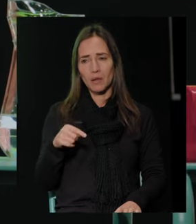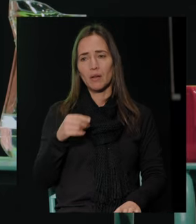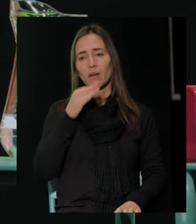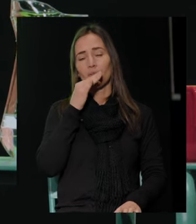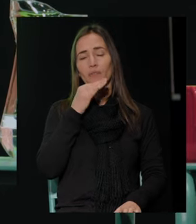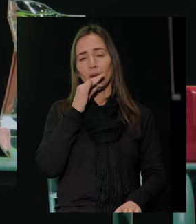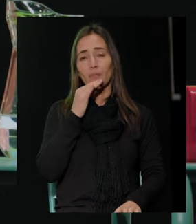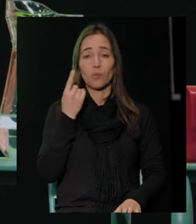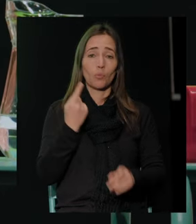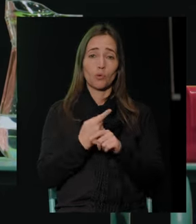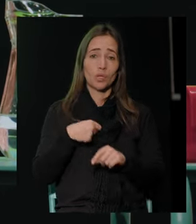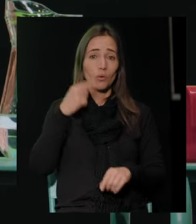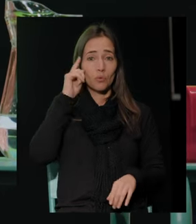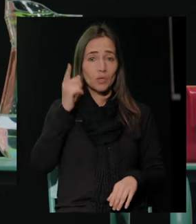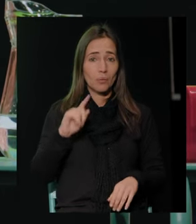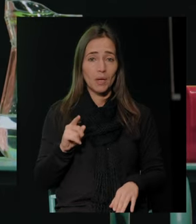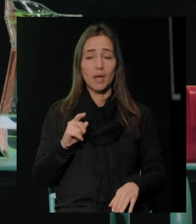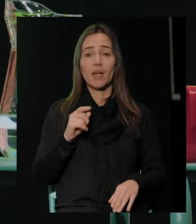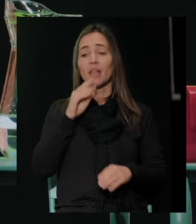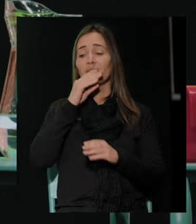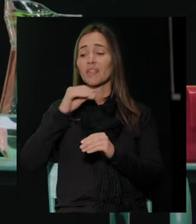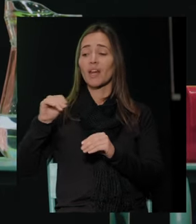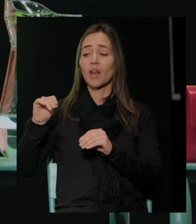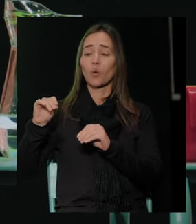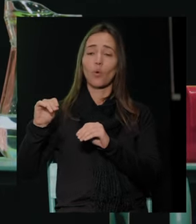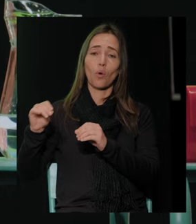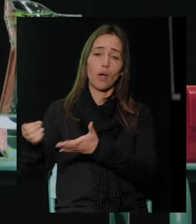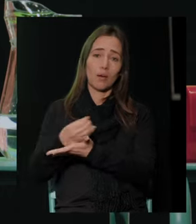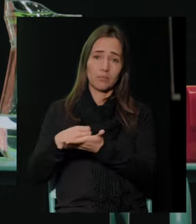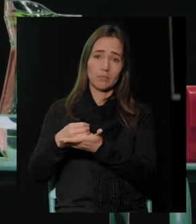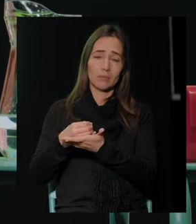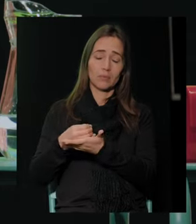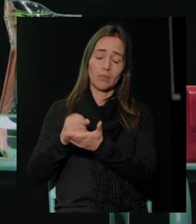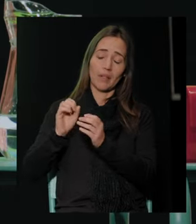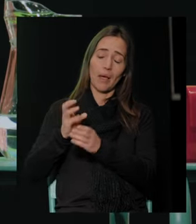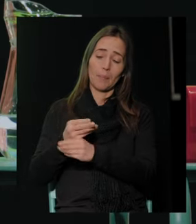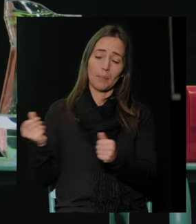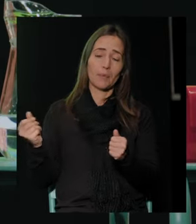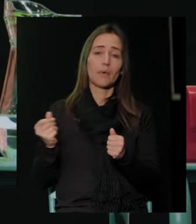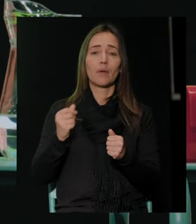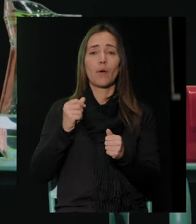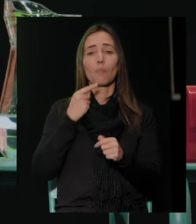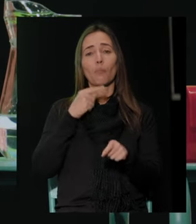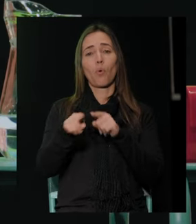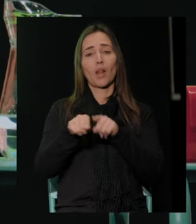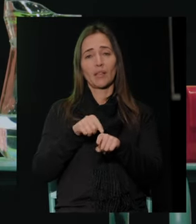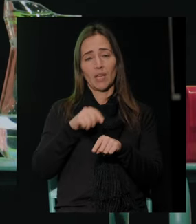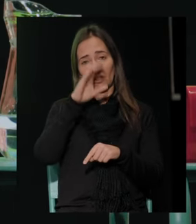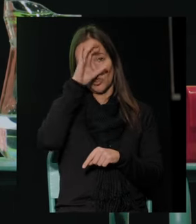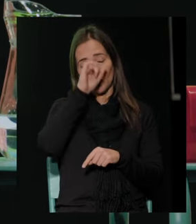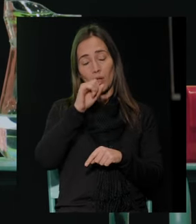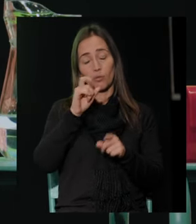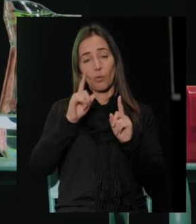que falava de algo que eu não sabia, basicamente, da extinção dos baldios como política de Estado, e que aconteceu nos primeiros anos do salazarismo, em